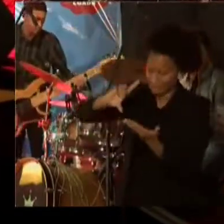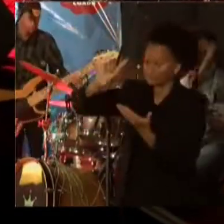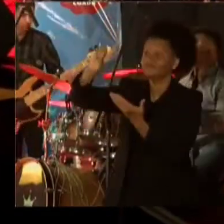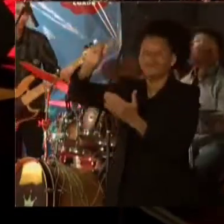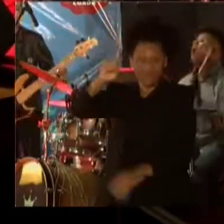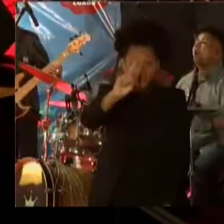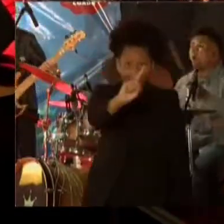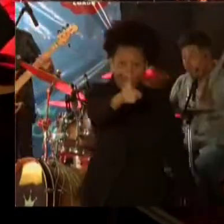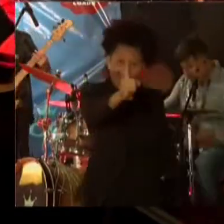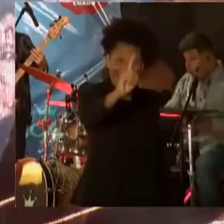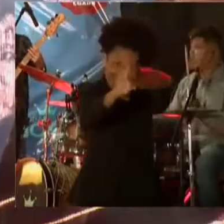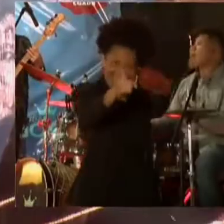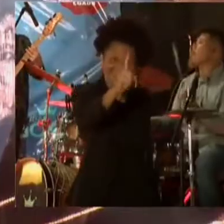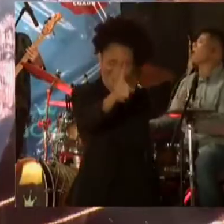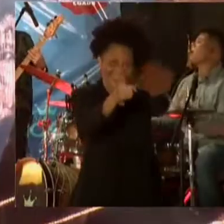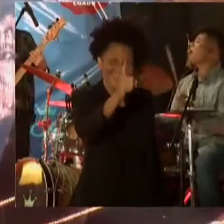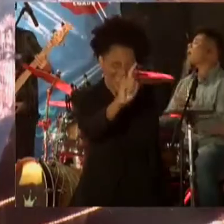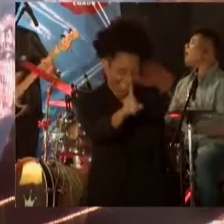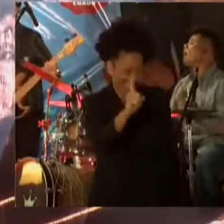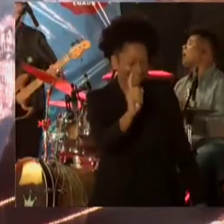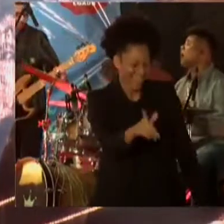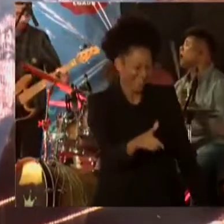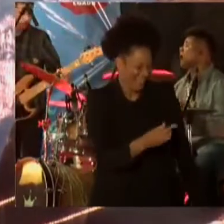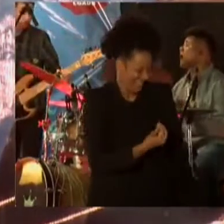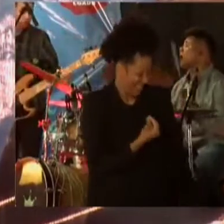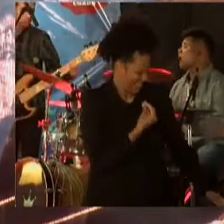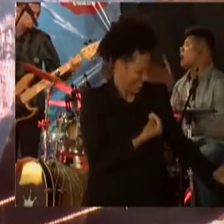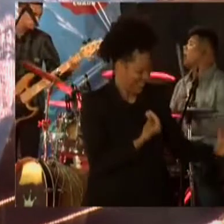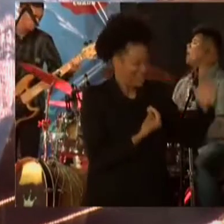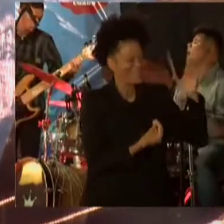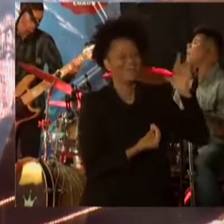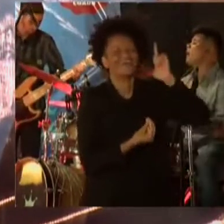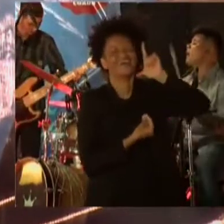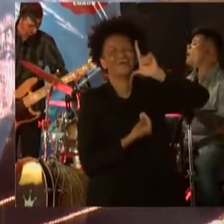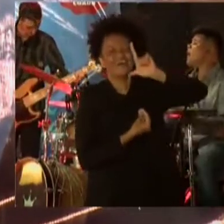o que você vai viver.